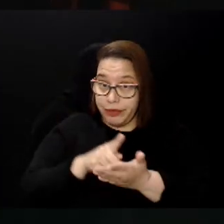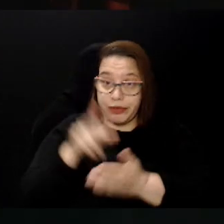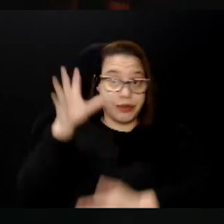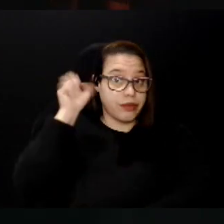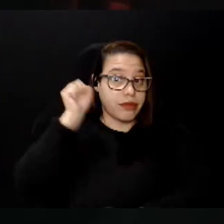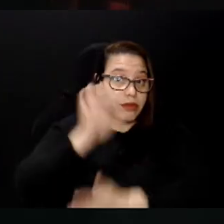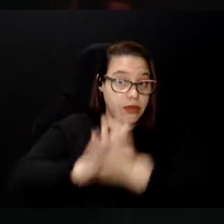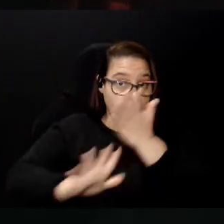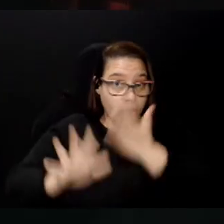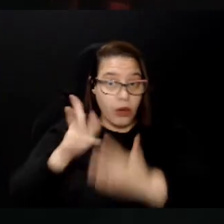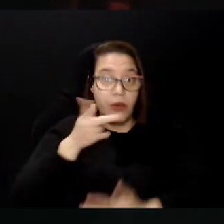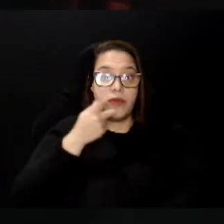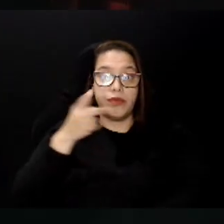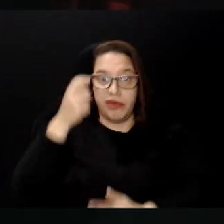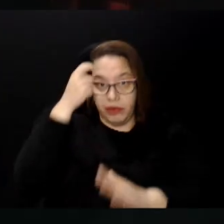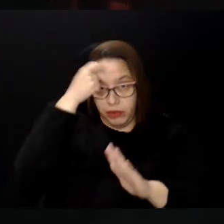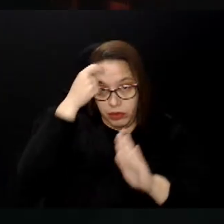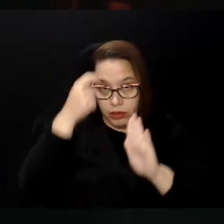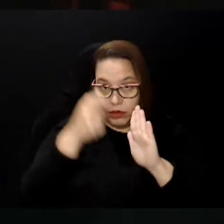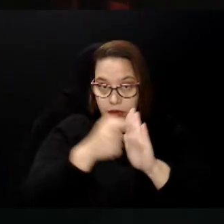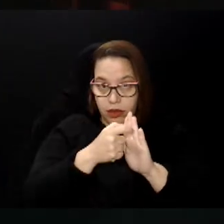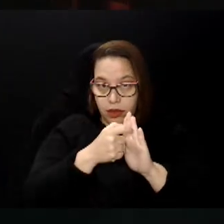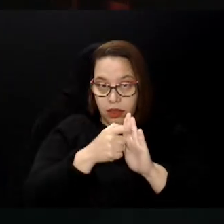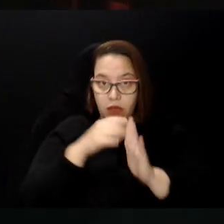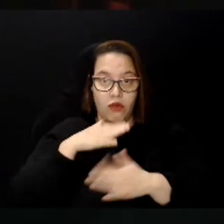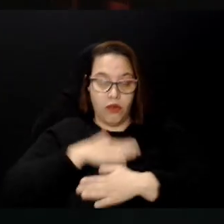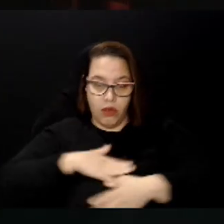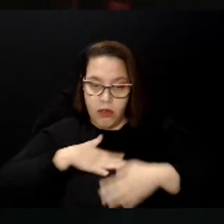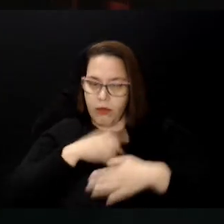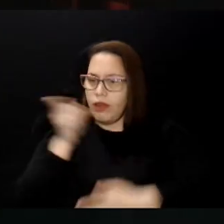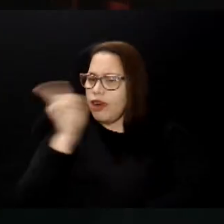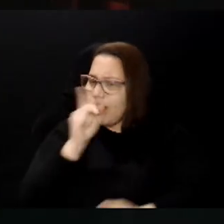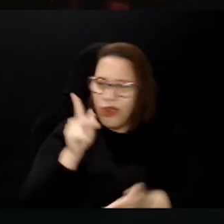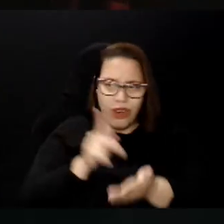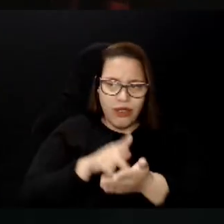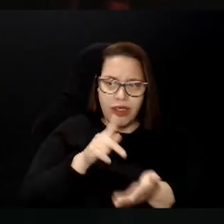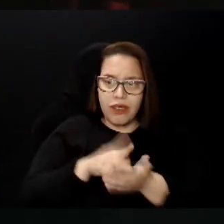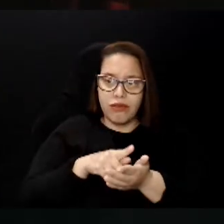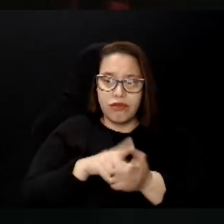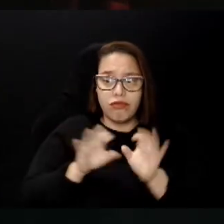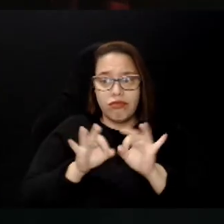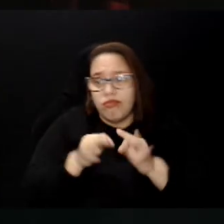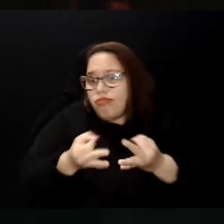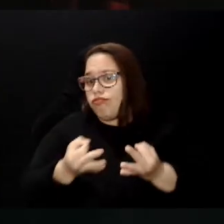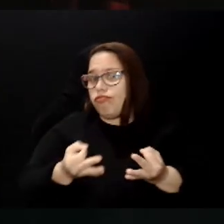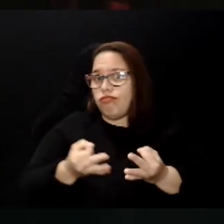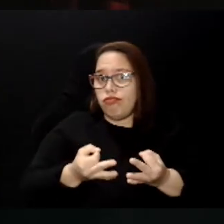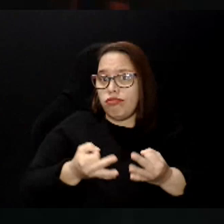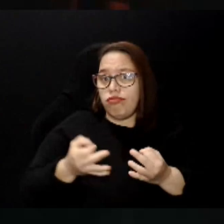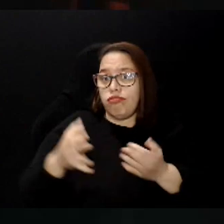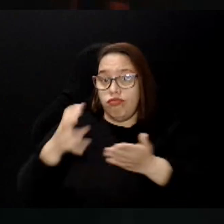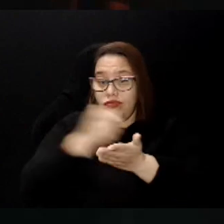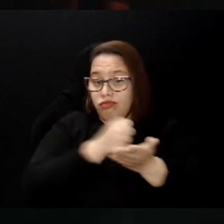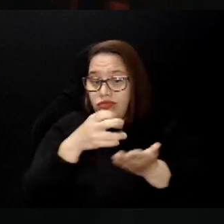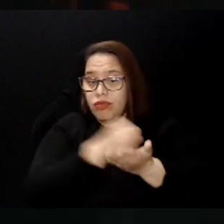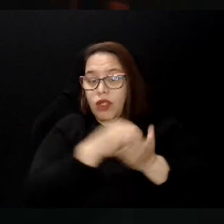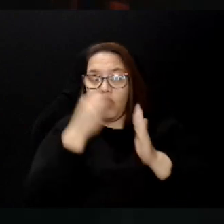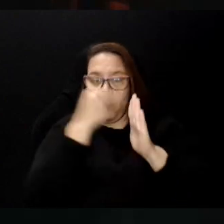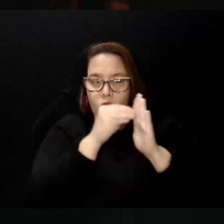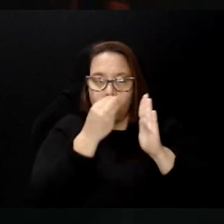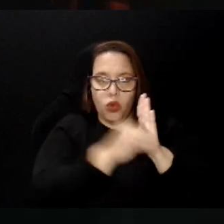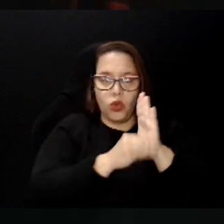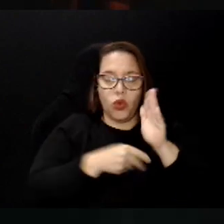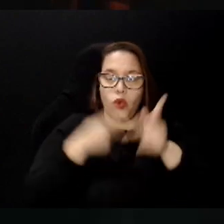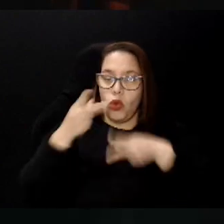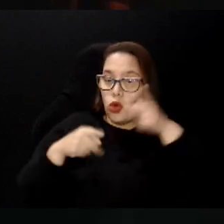inteligência artificial foi feita para me agradar. Não, não é. Ela simplesmente, captura o que você diz sobre você para ela e